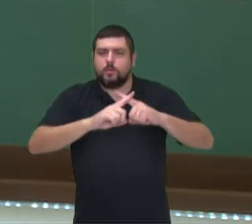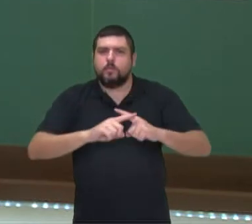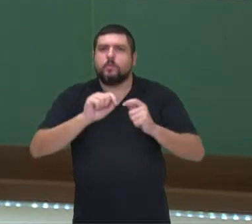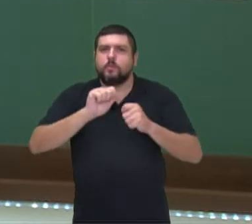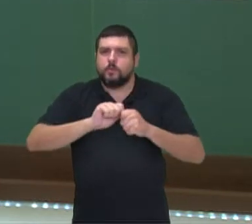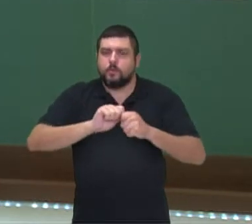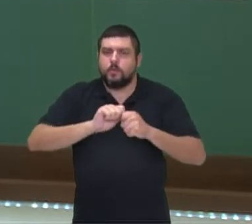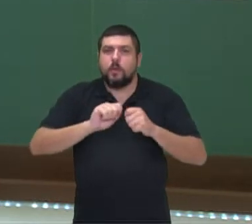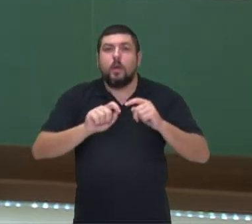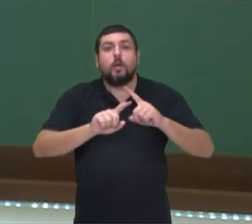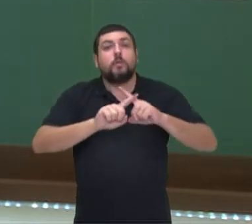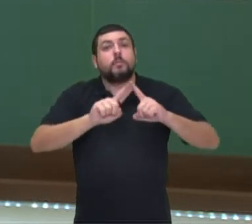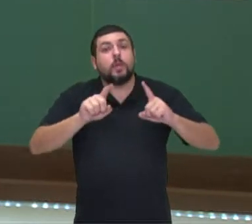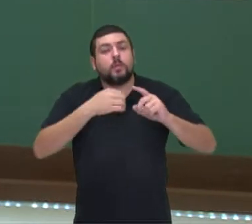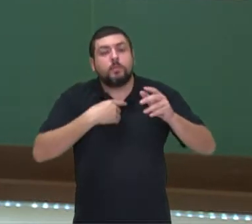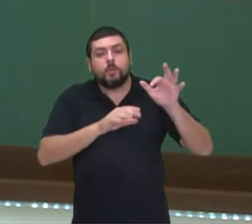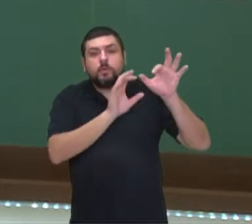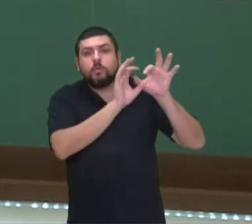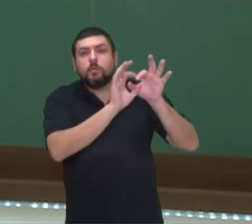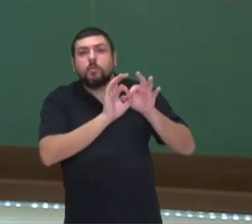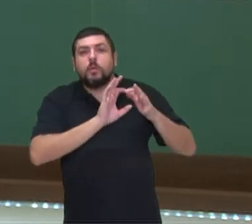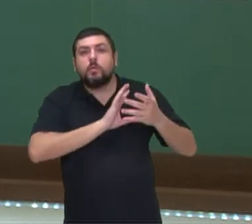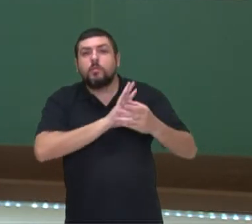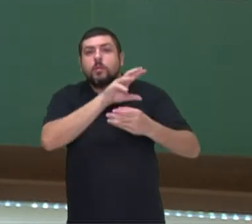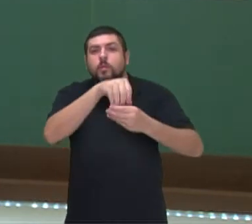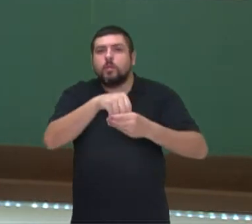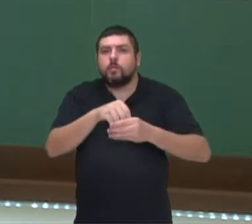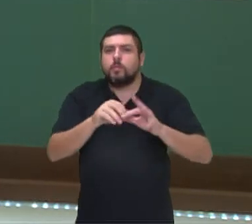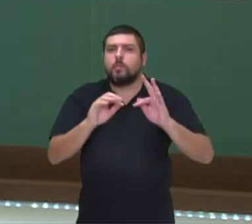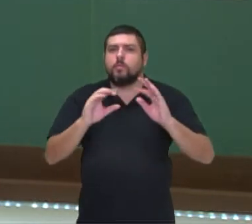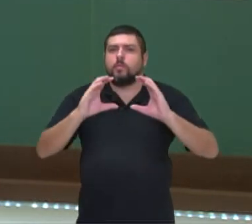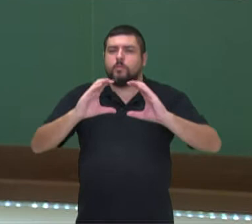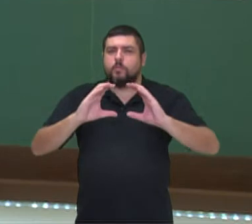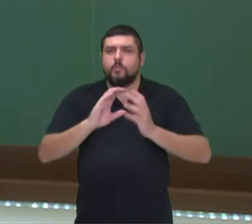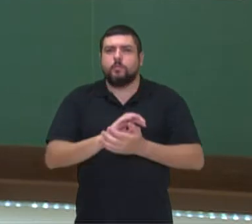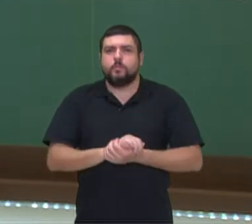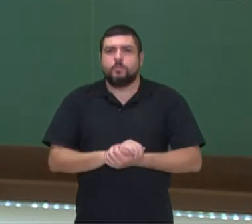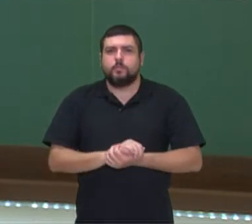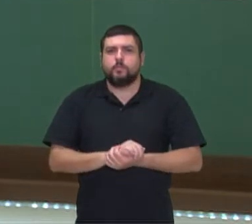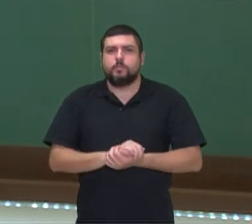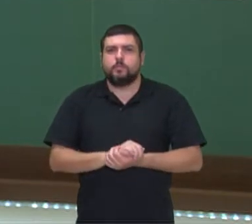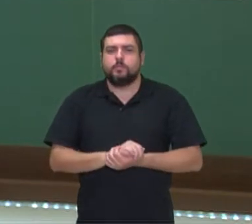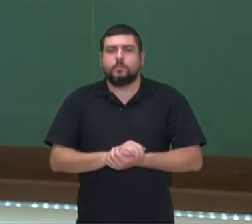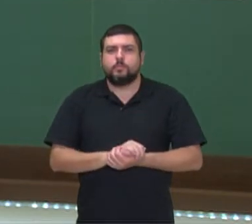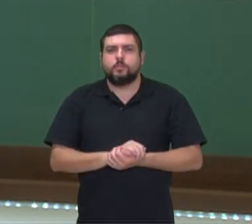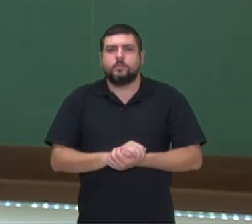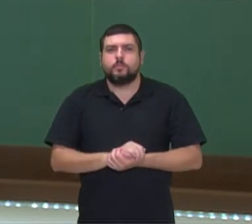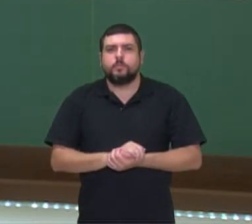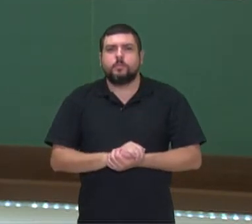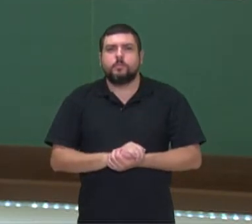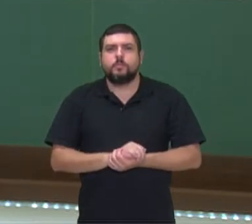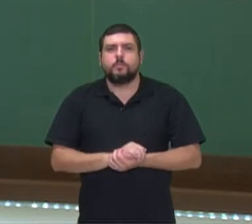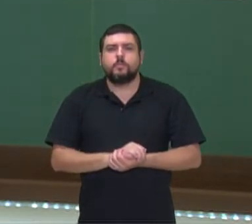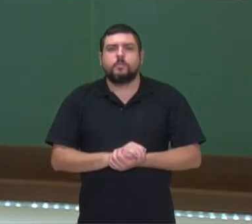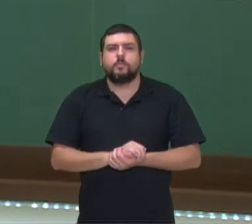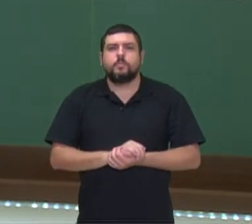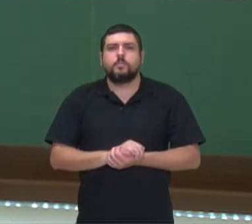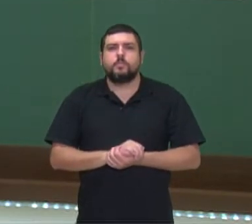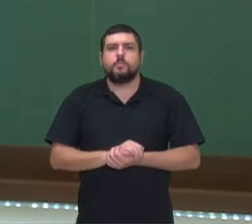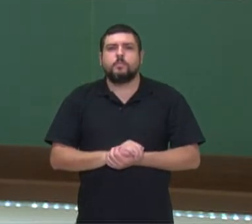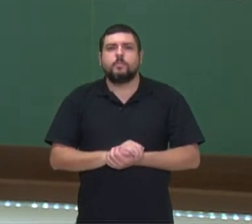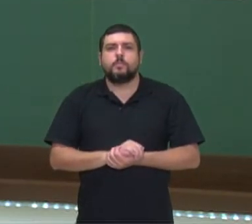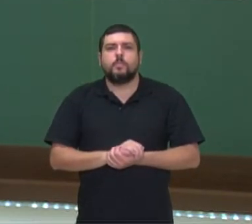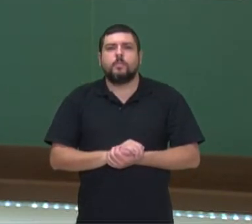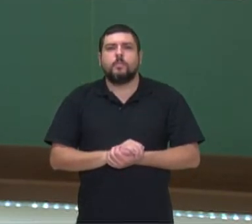aqui nós estamos contextualizando dentro da função, tá bom? Belezinha? Então, bora lá. Lembrando,